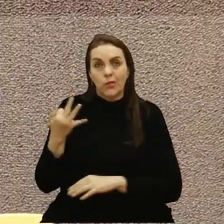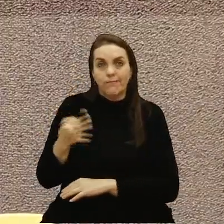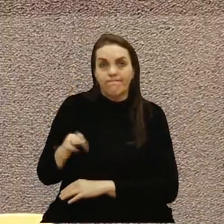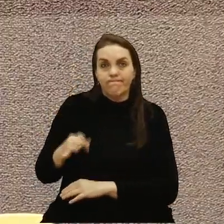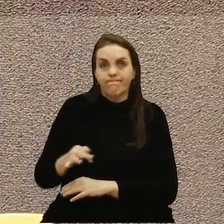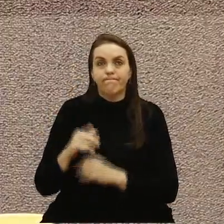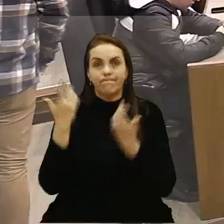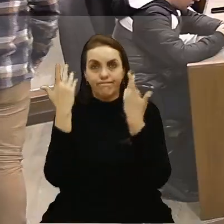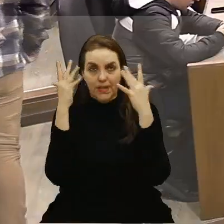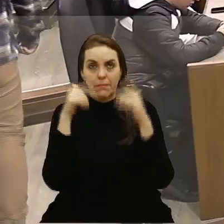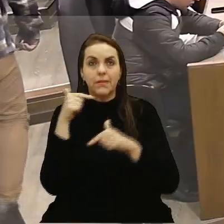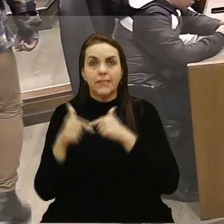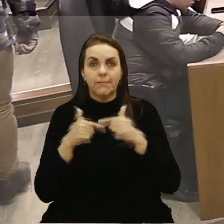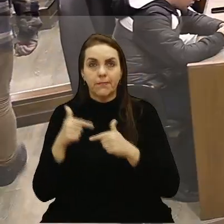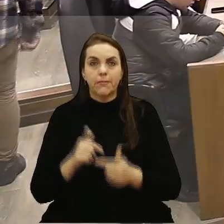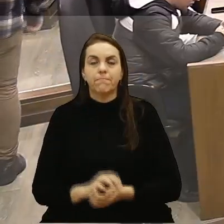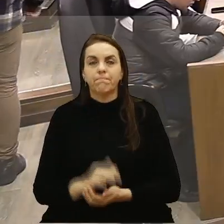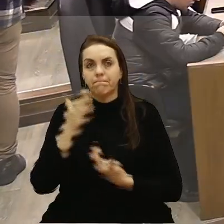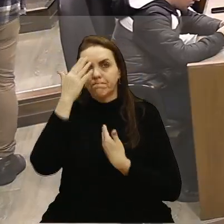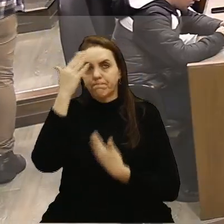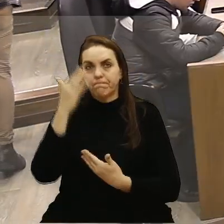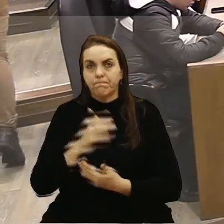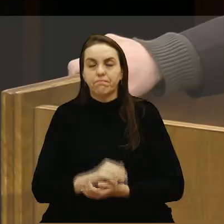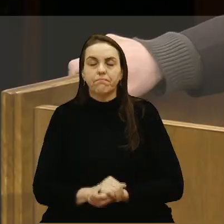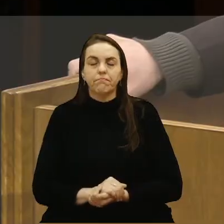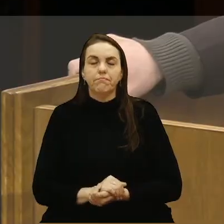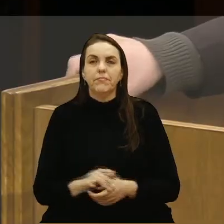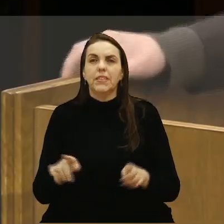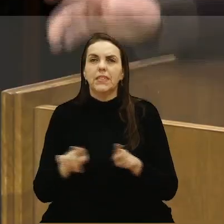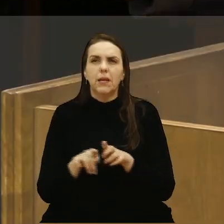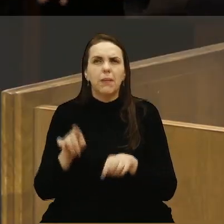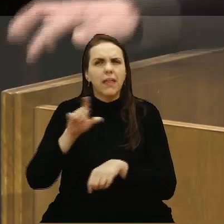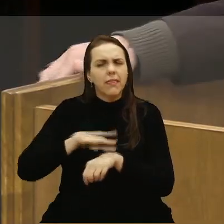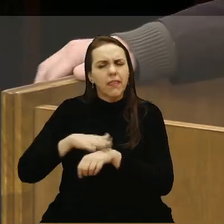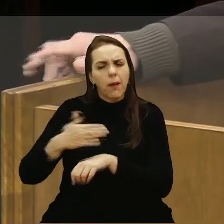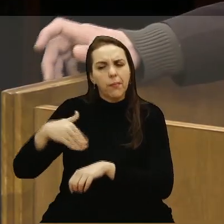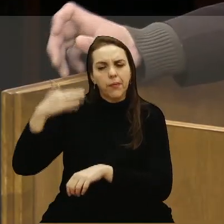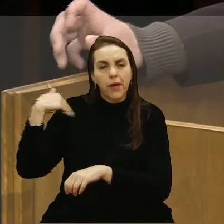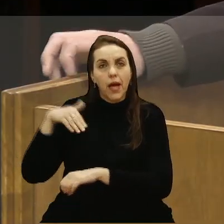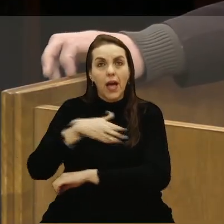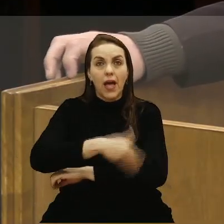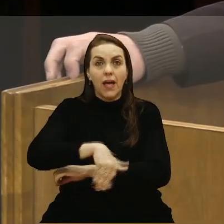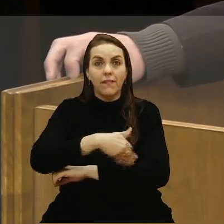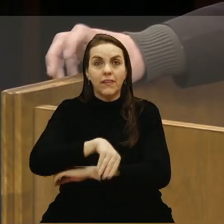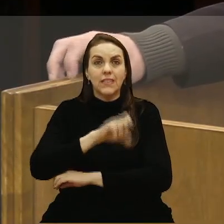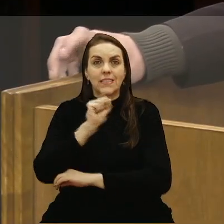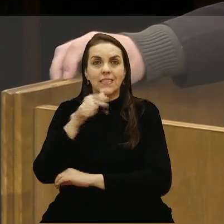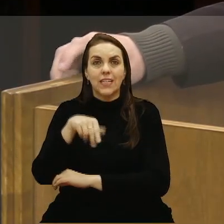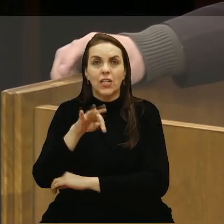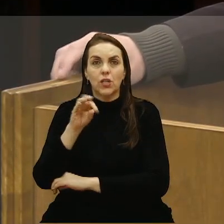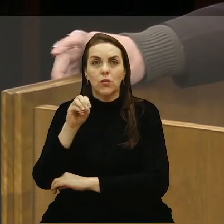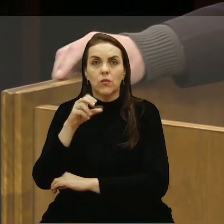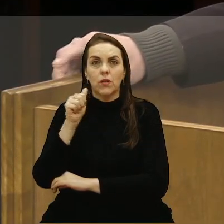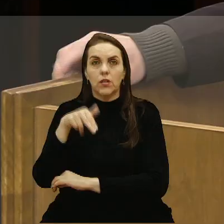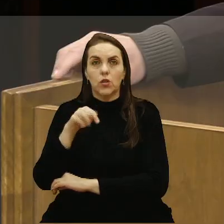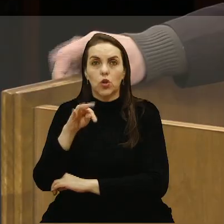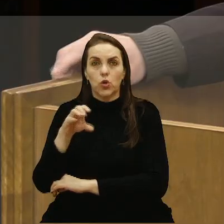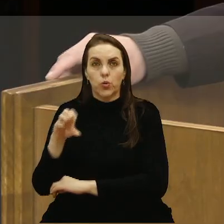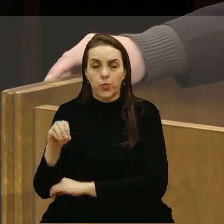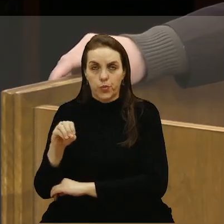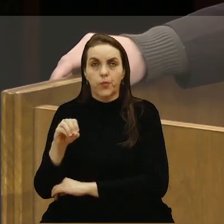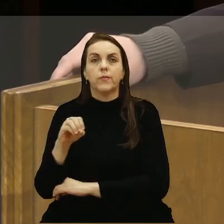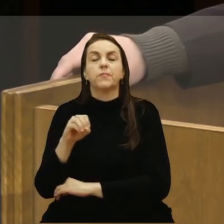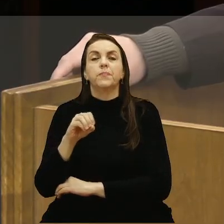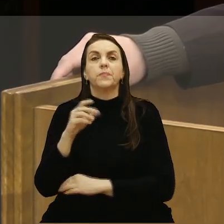trabalho. Obrigado. Não, e recentemente, lá na Avenida Serrano de Santo Antônio, até foi o meu assessor, o Beto Boff, que acabou atendendo a